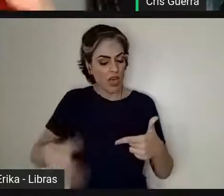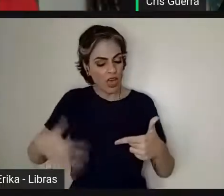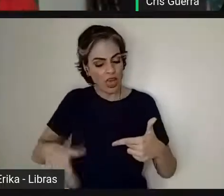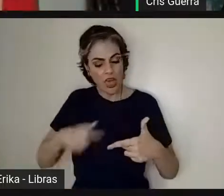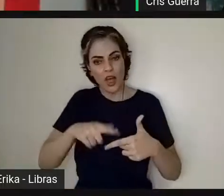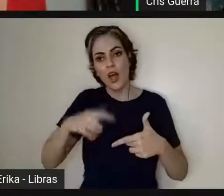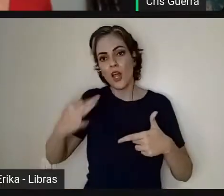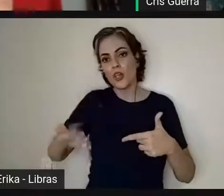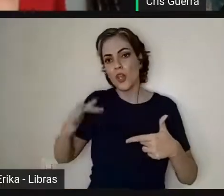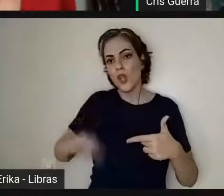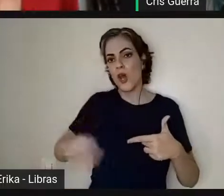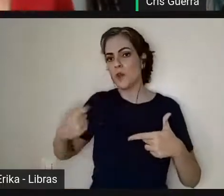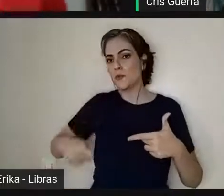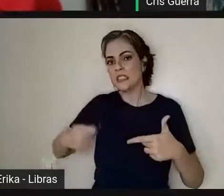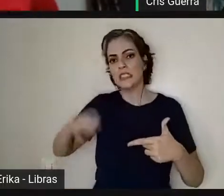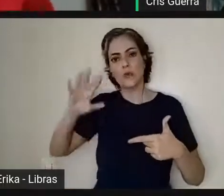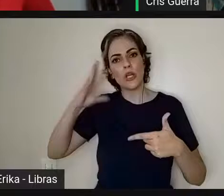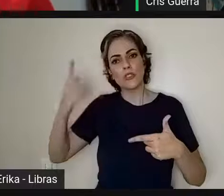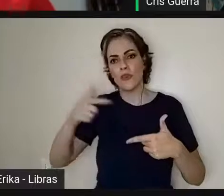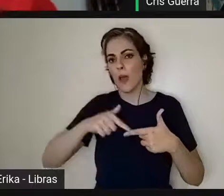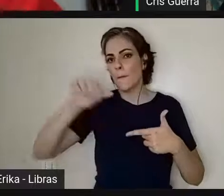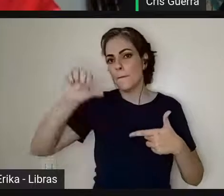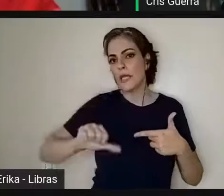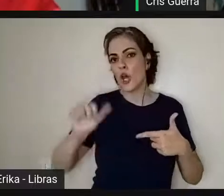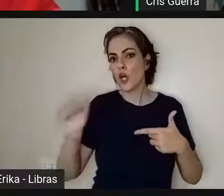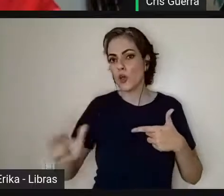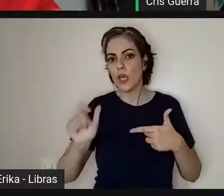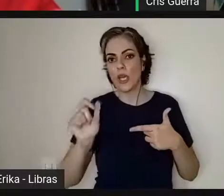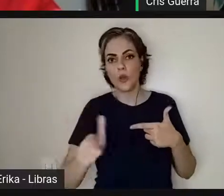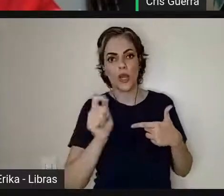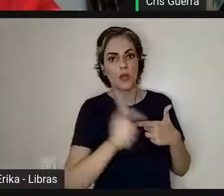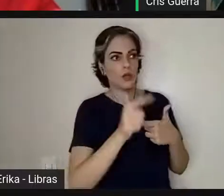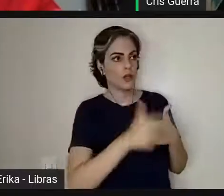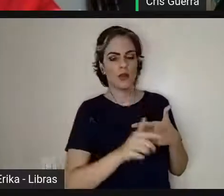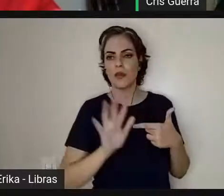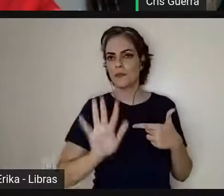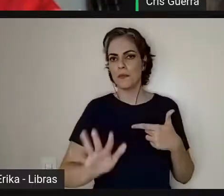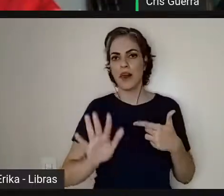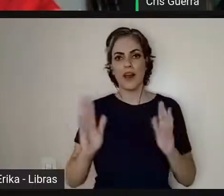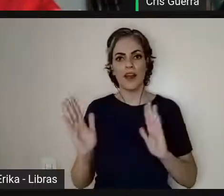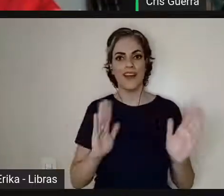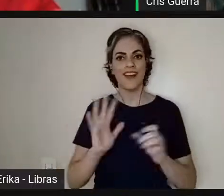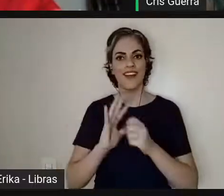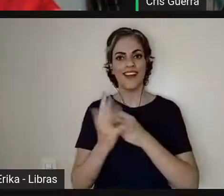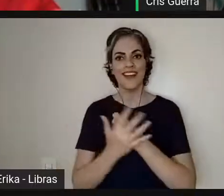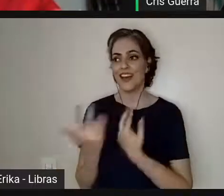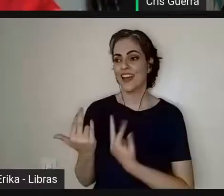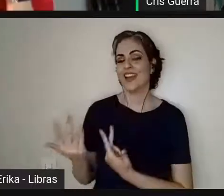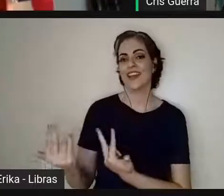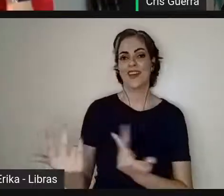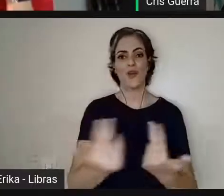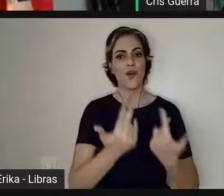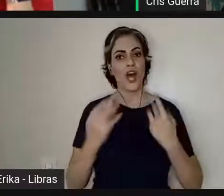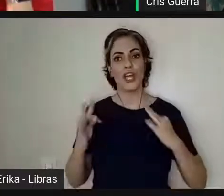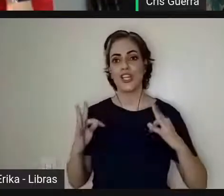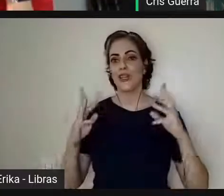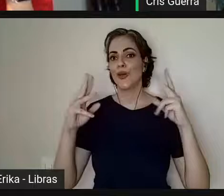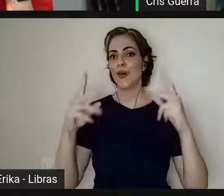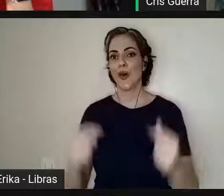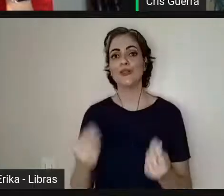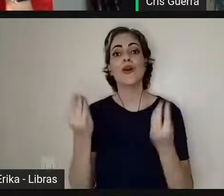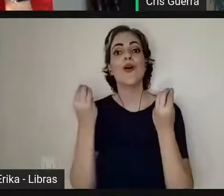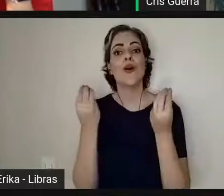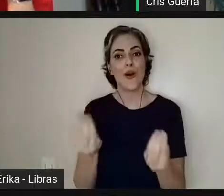que resolver, né? E no caso da pandemia, somos todos nós. Como é que a gente faz com tudo isso e com todo mundo e com toda